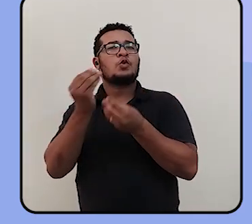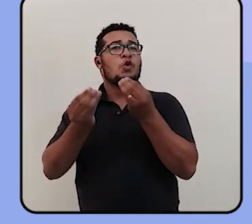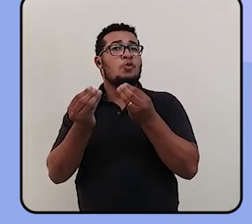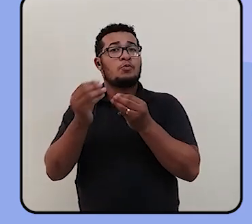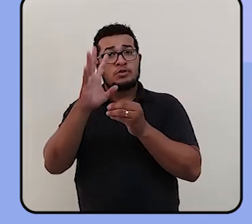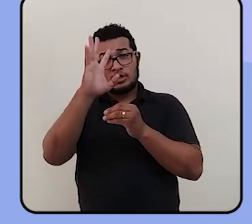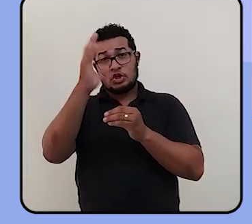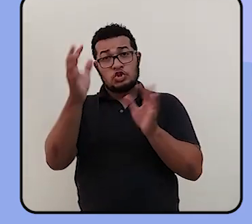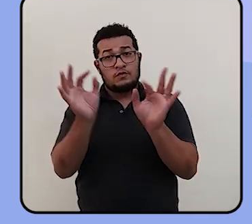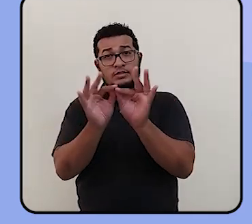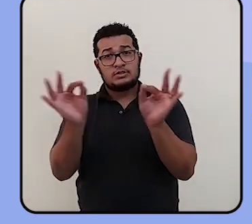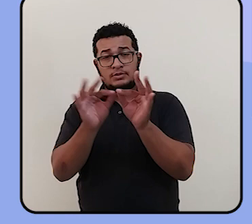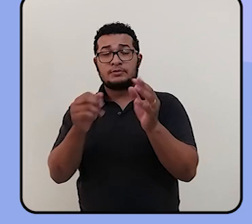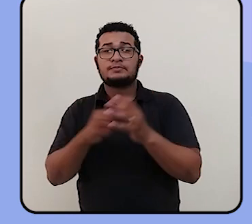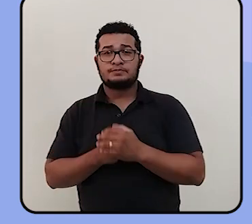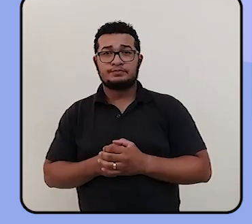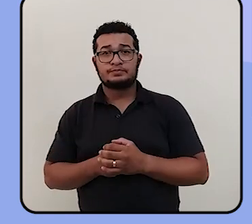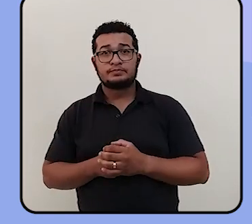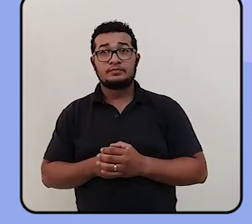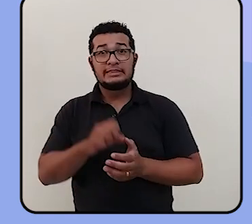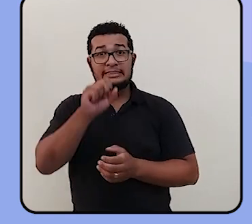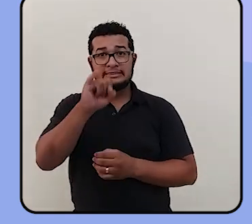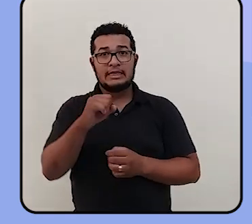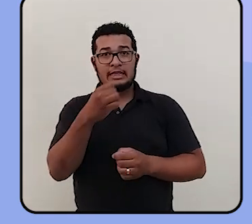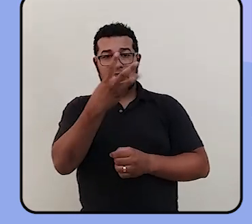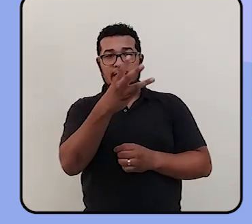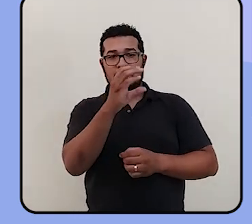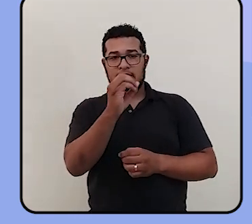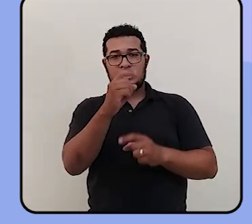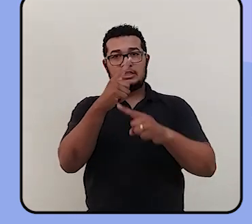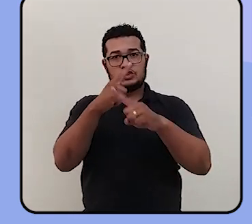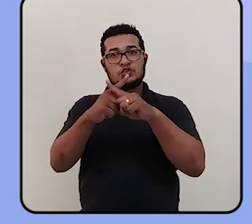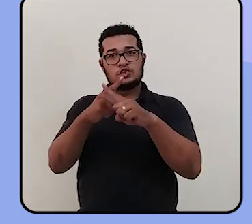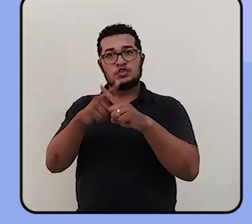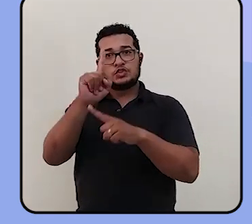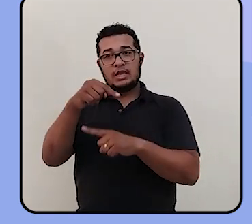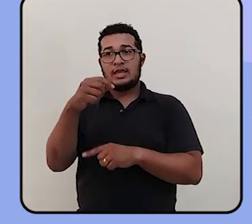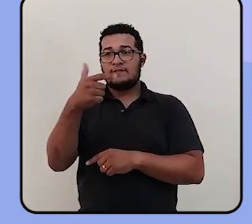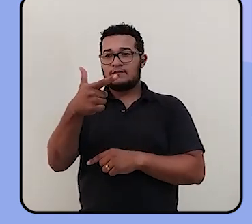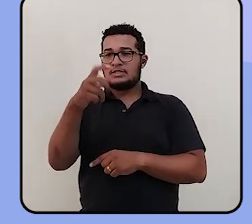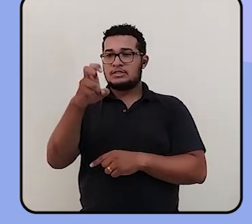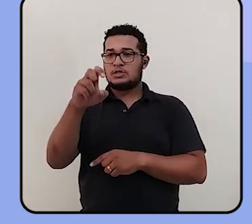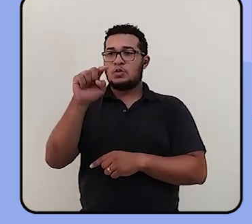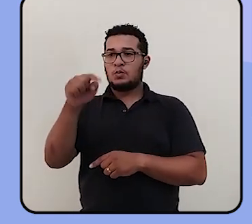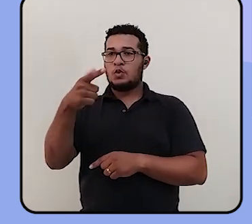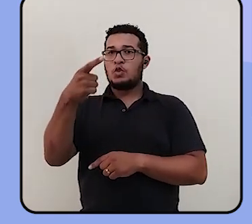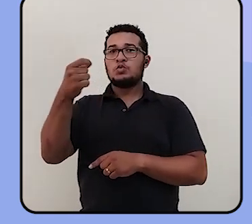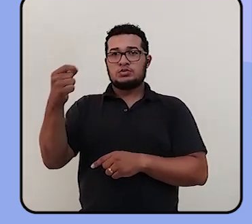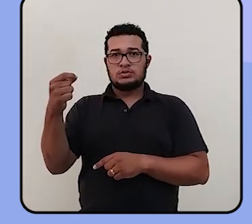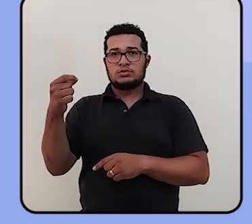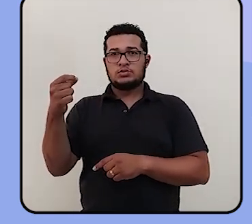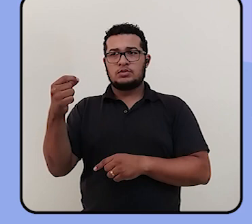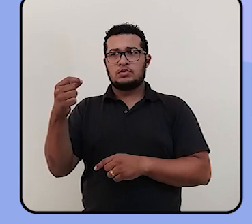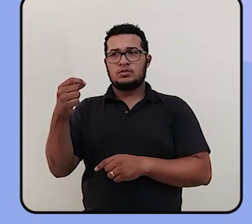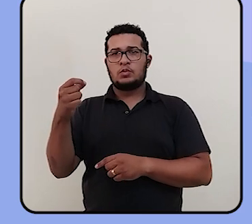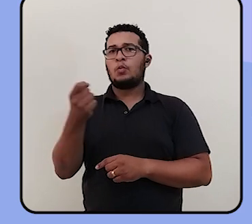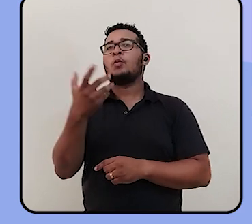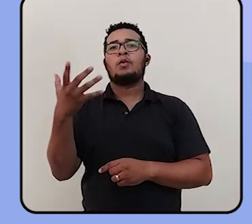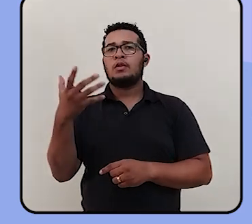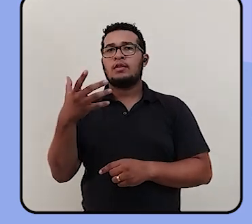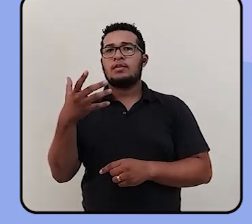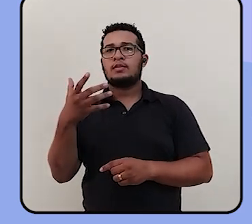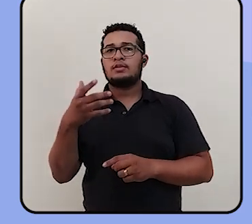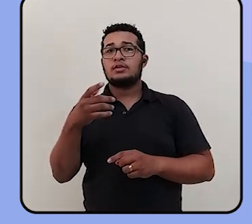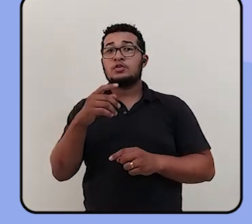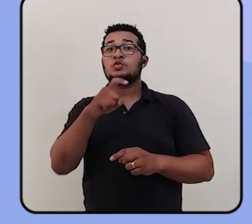Prontinho, agora é só você resolver isso daí. Se 30x vale 25.200, quanto é que vale o x, hein?